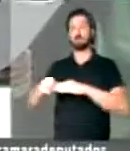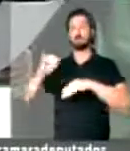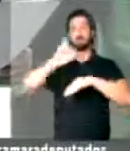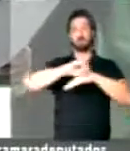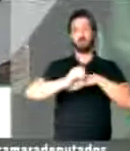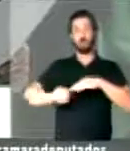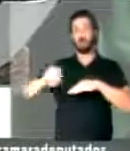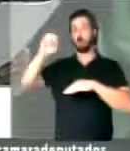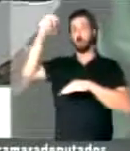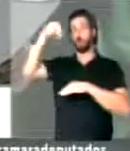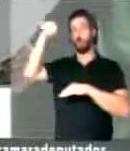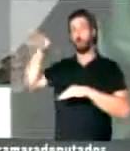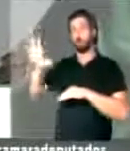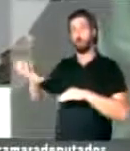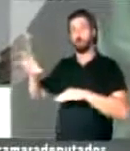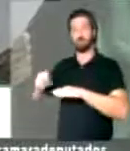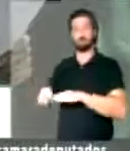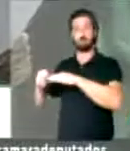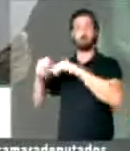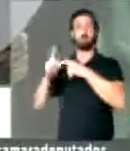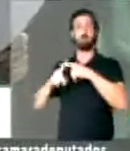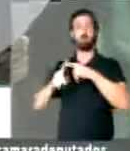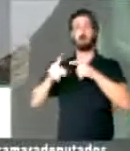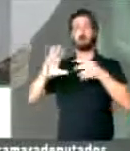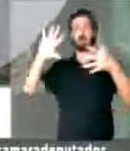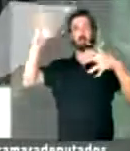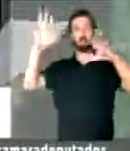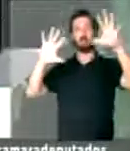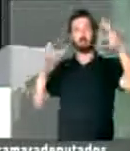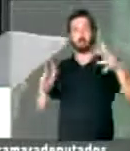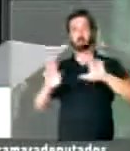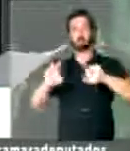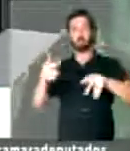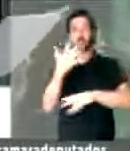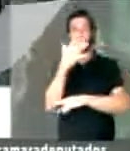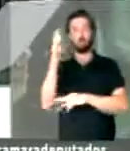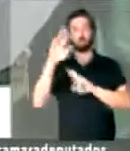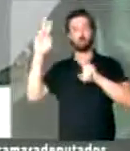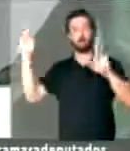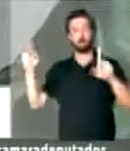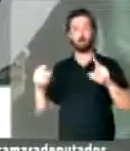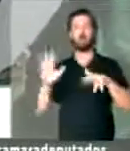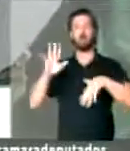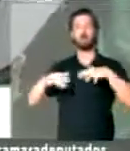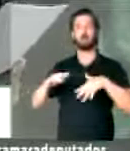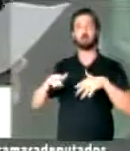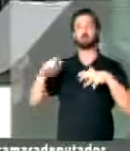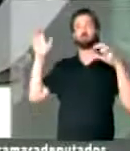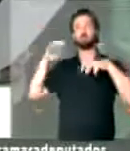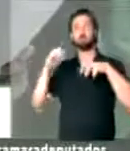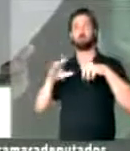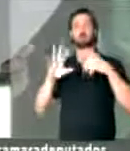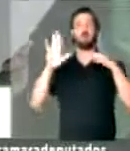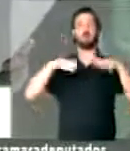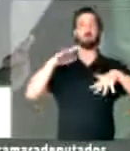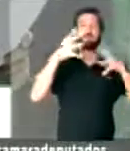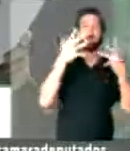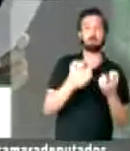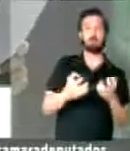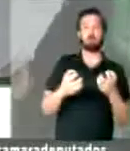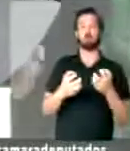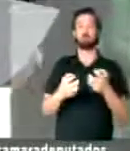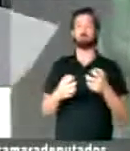devido às situações de emergência, secas prolongadas, ou as calamidades que também de vez em quando acontecem pelas